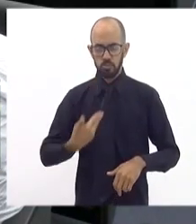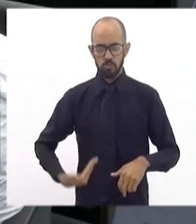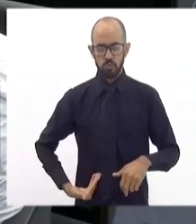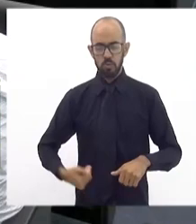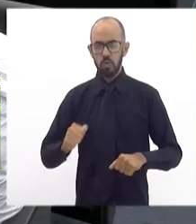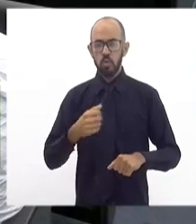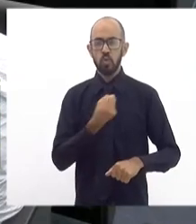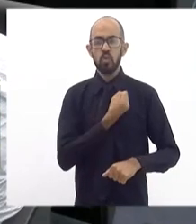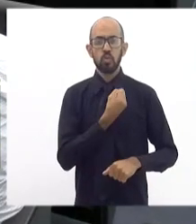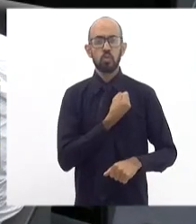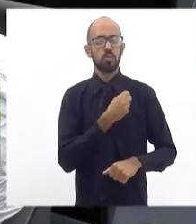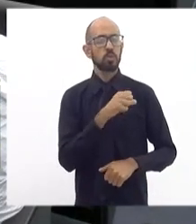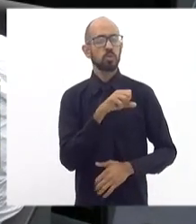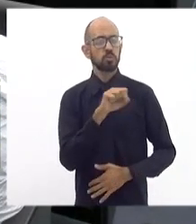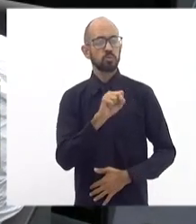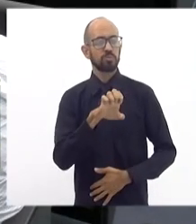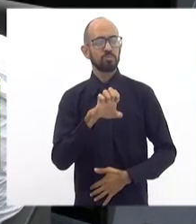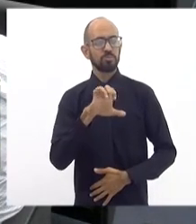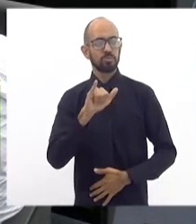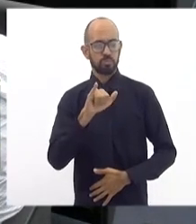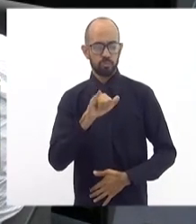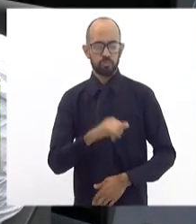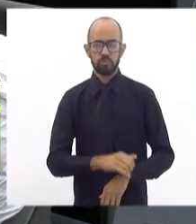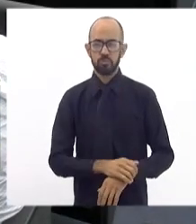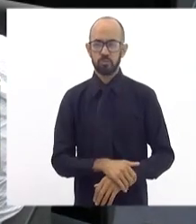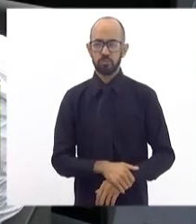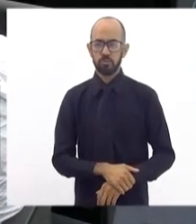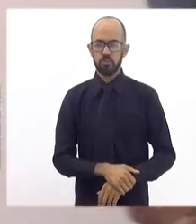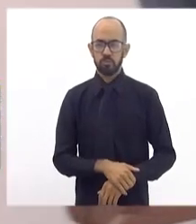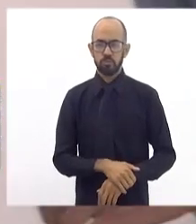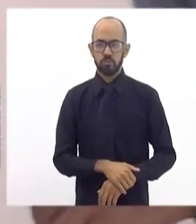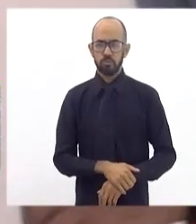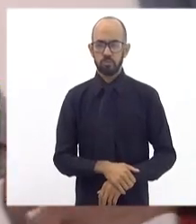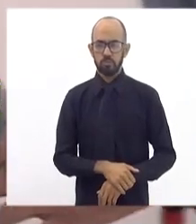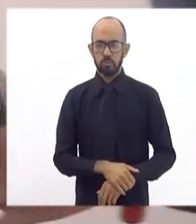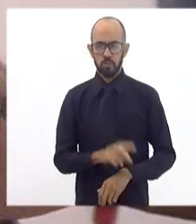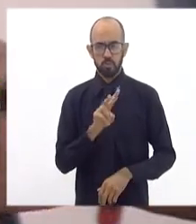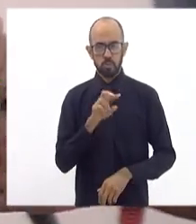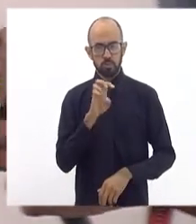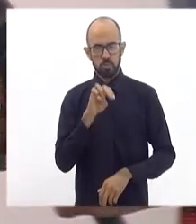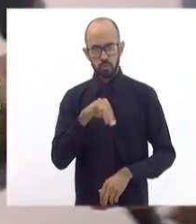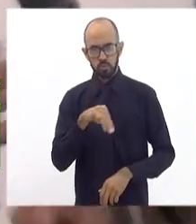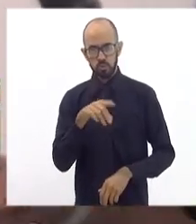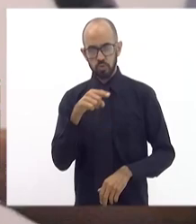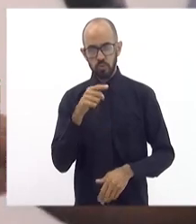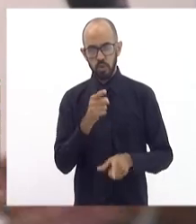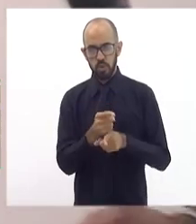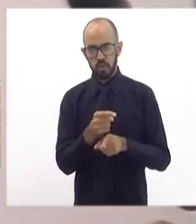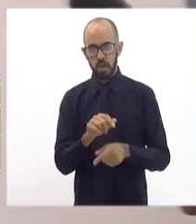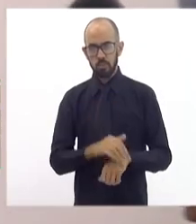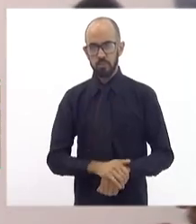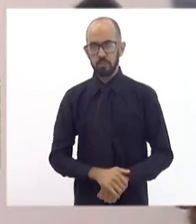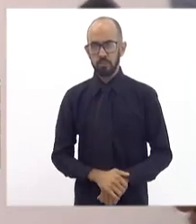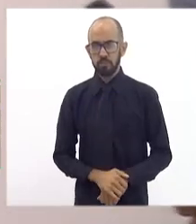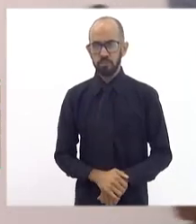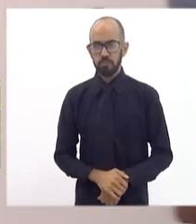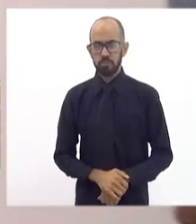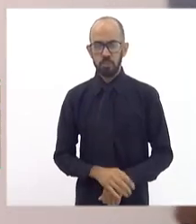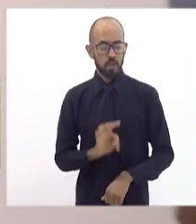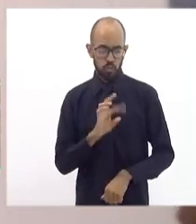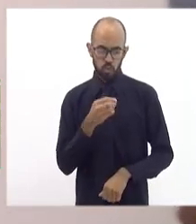número do processo seis só isso 12 minutos que eu achei aqui tá todo todo cha de